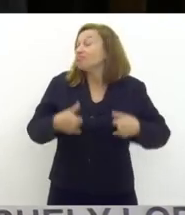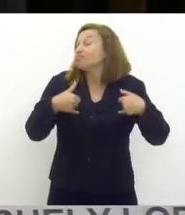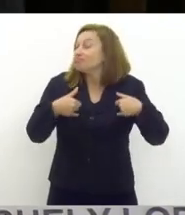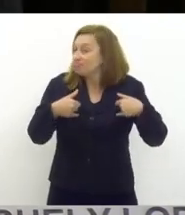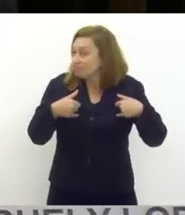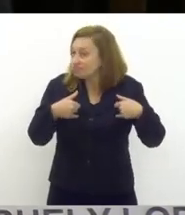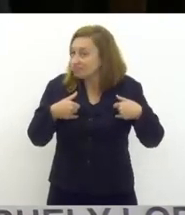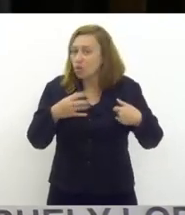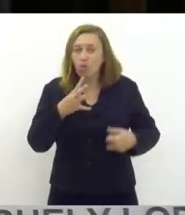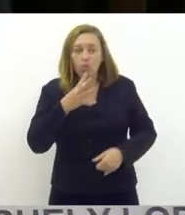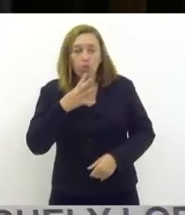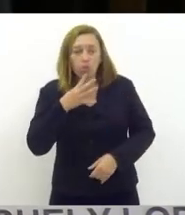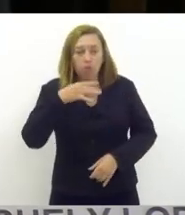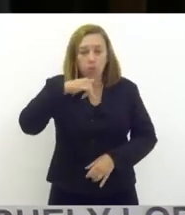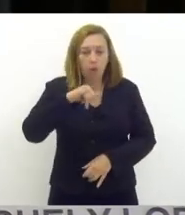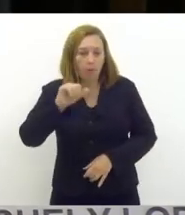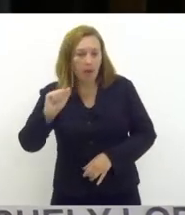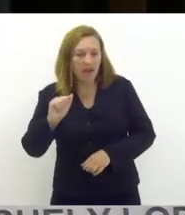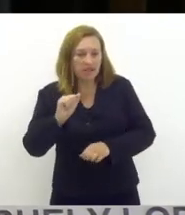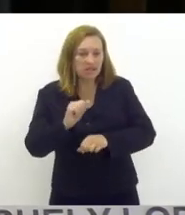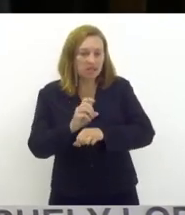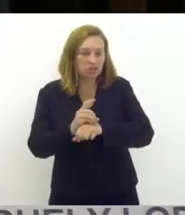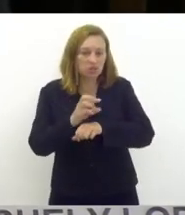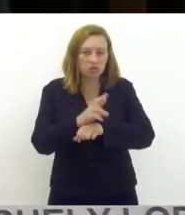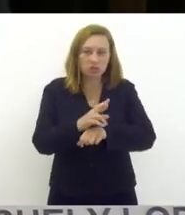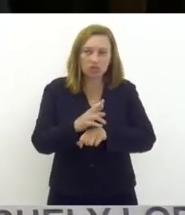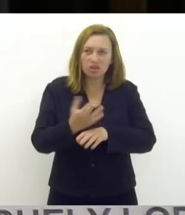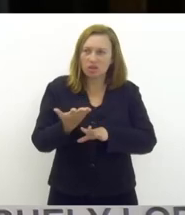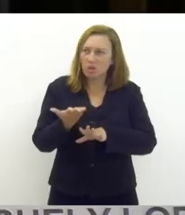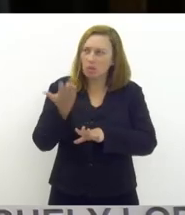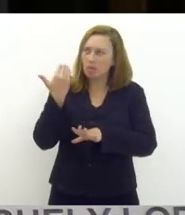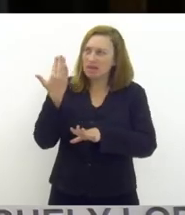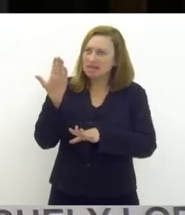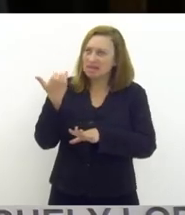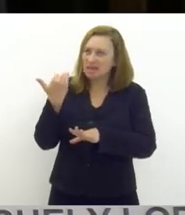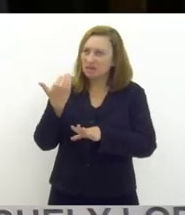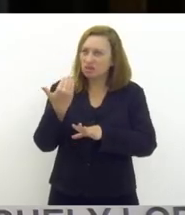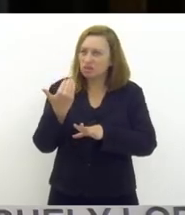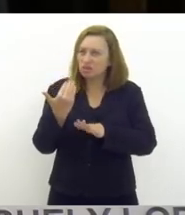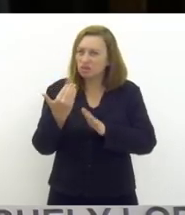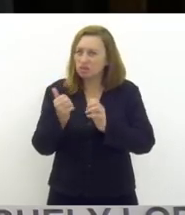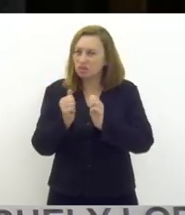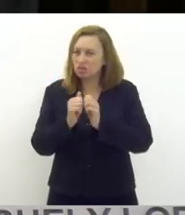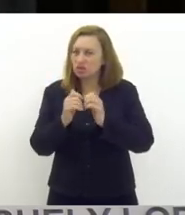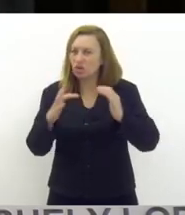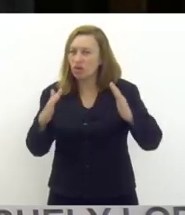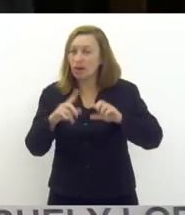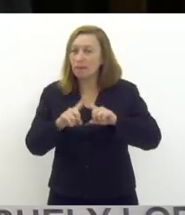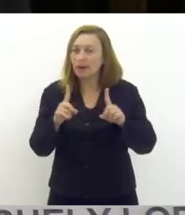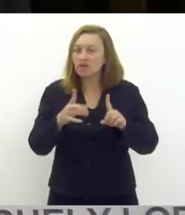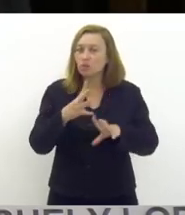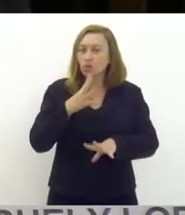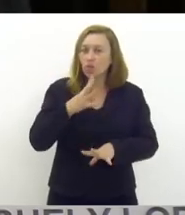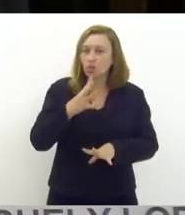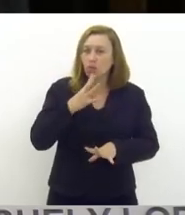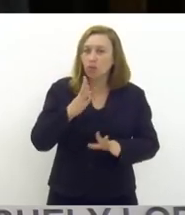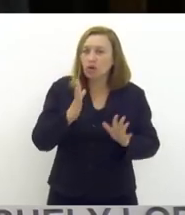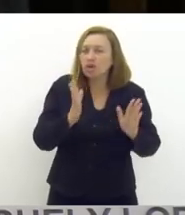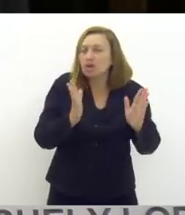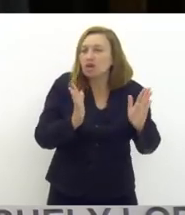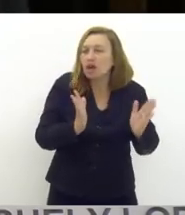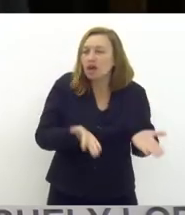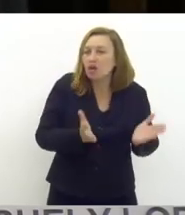conheci a Dra Márcia não nesse passado glorioso a que se referiram a pouco mas conheci nesse presente